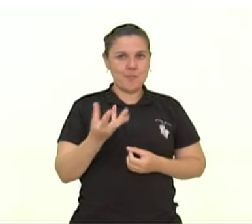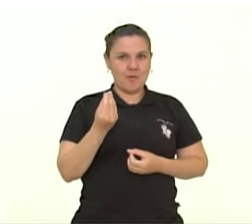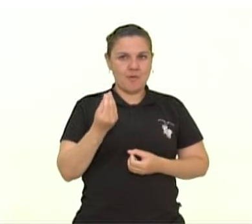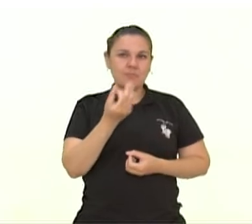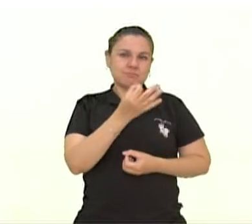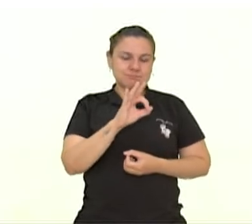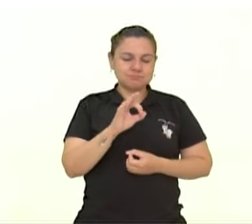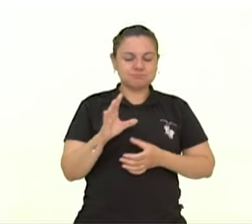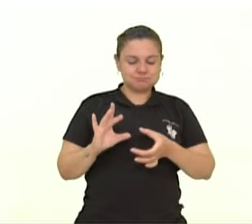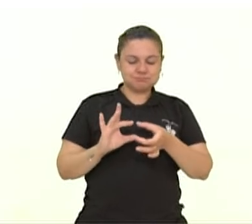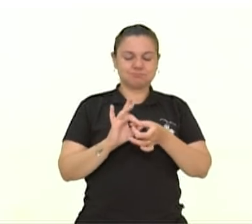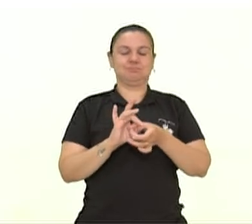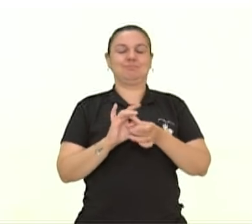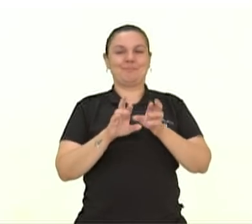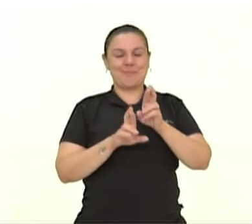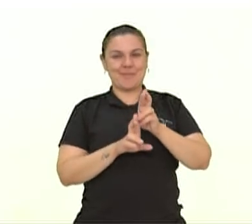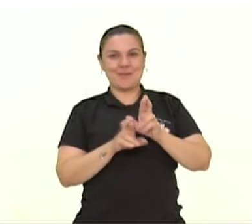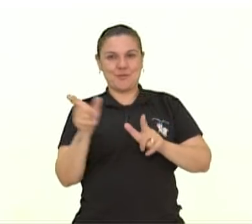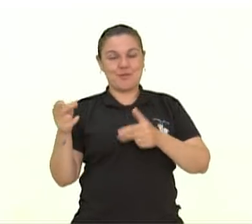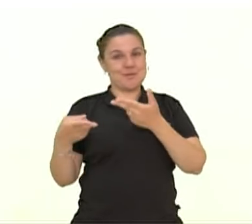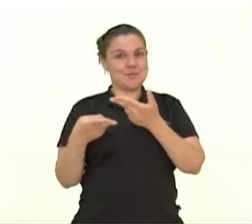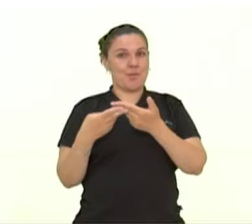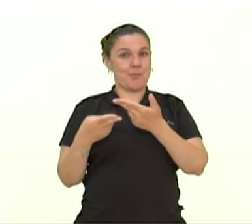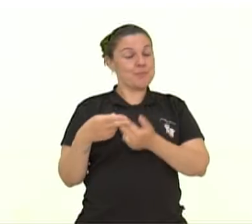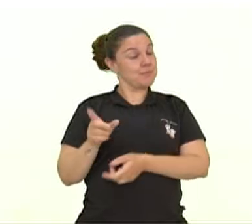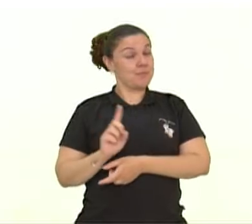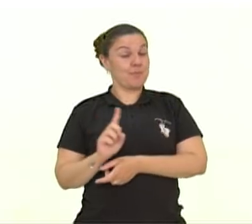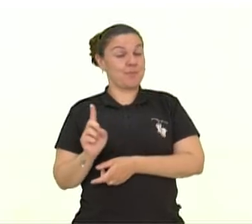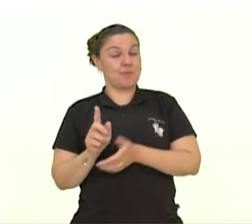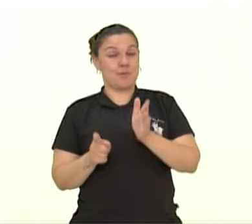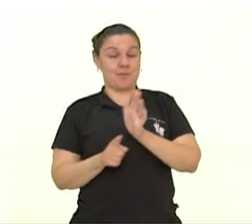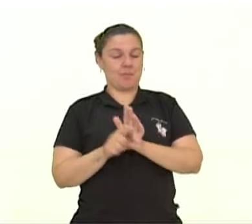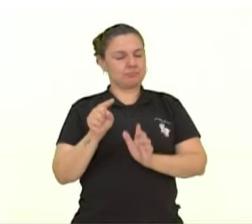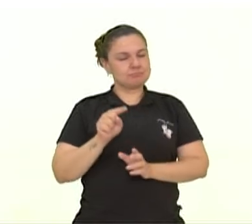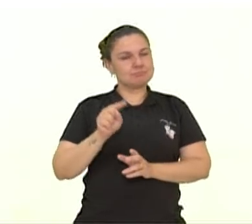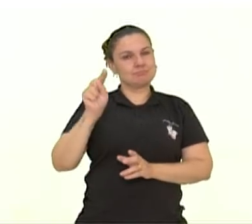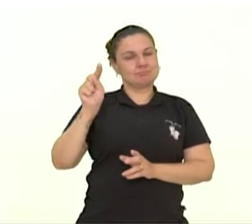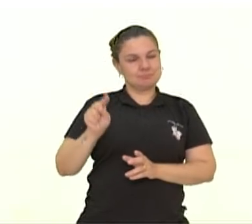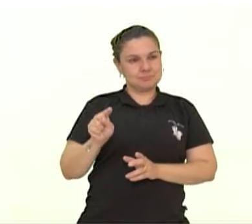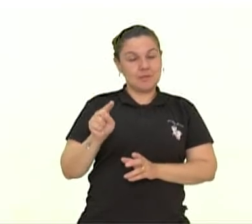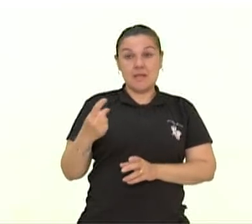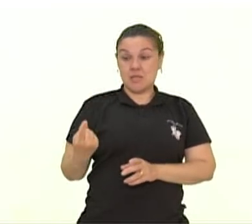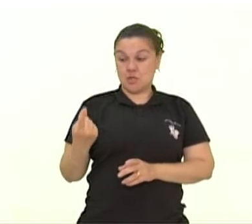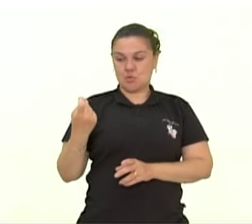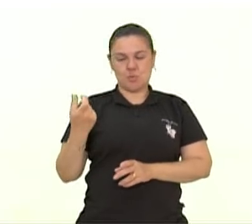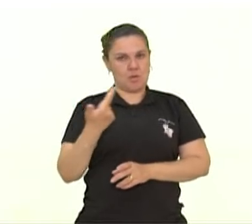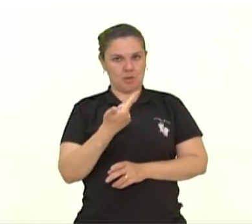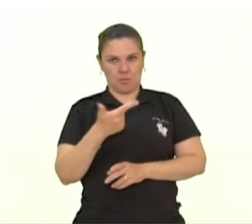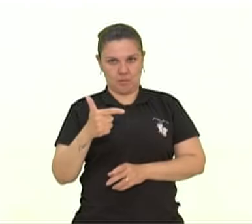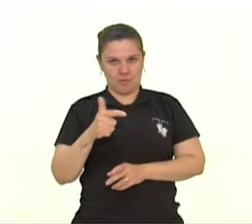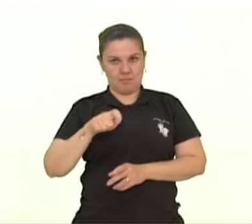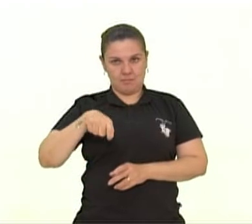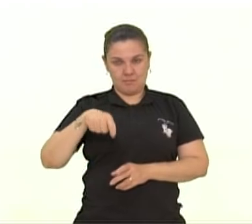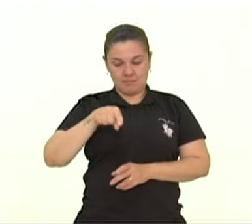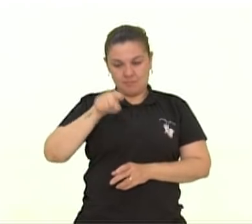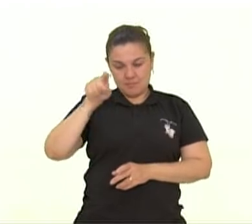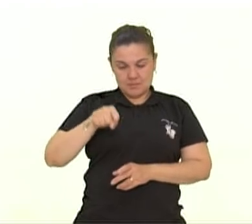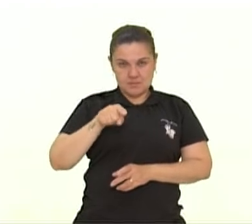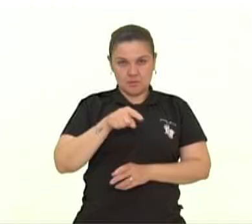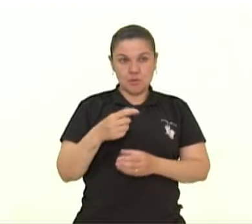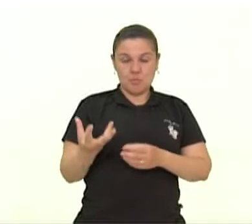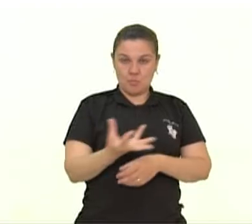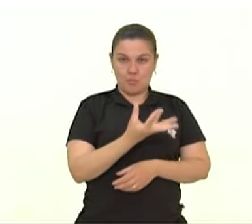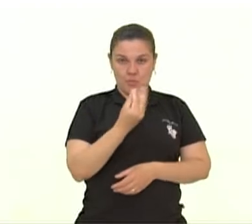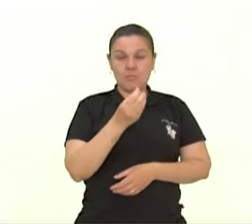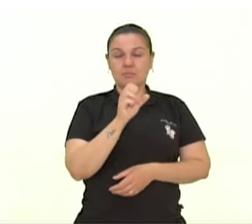conseguiu captar, né, a diferença aí do uso ou não do acento circunflexo. Singular não usa, plural usa. Muito bem. Agora,